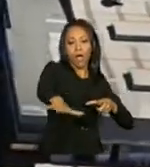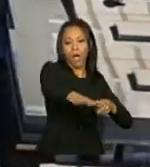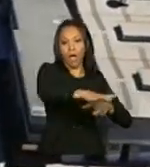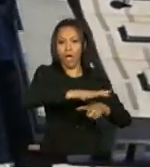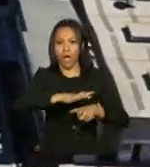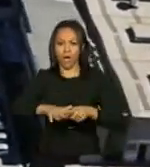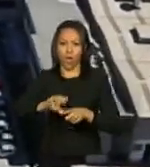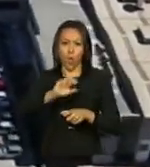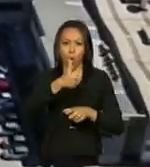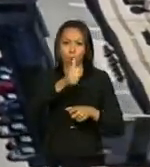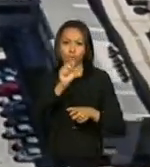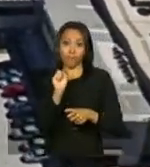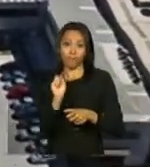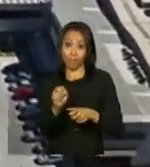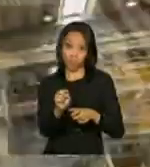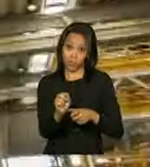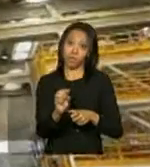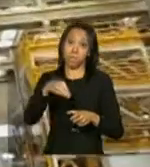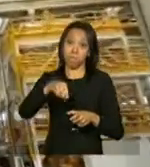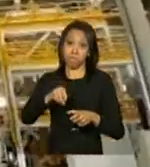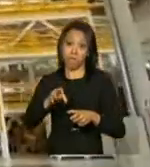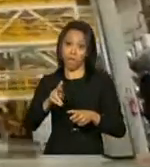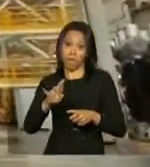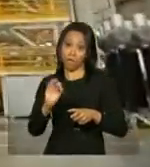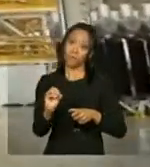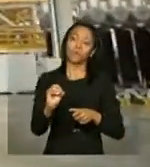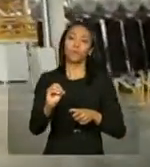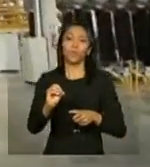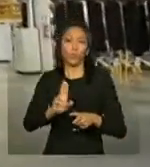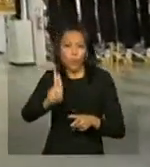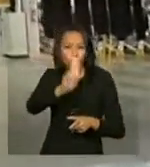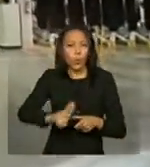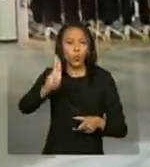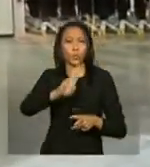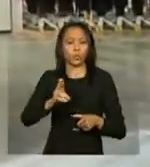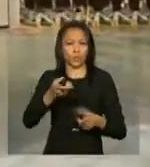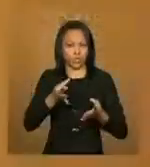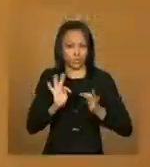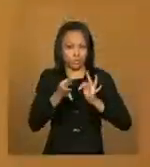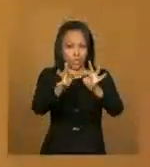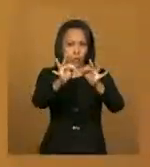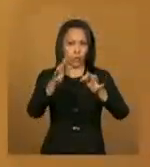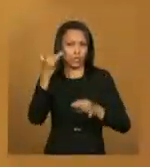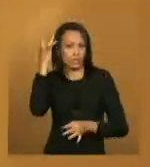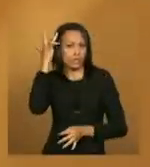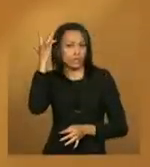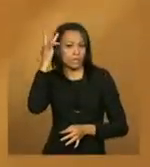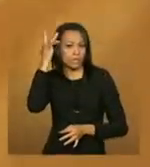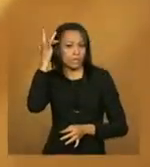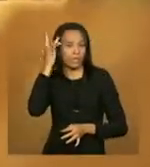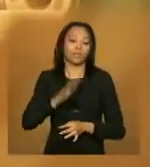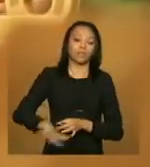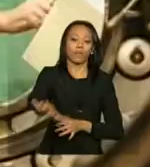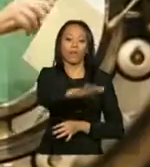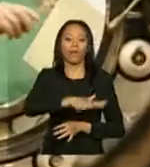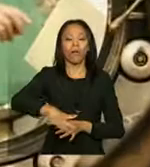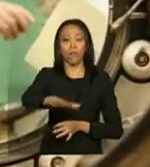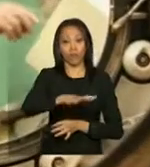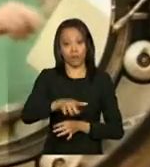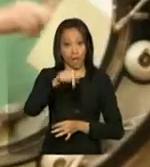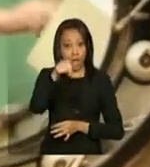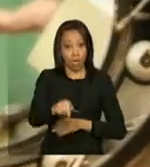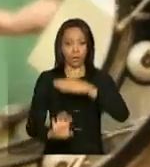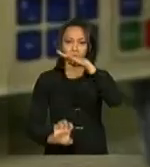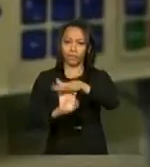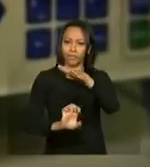11 mil metros quadrados. Aliado ao que há de mais avançado em termos de instalações, layout e processos produtivos, a